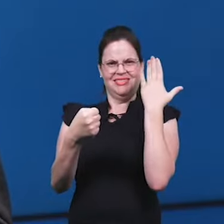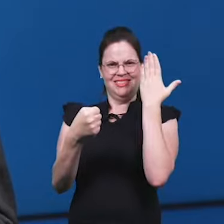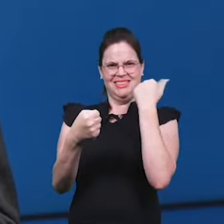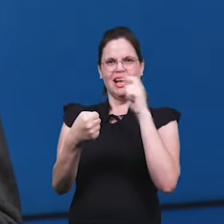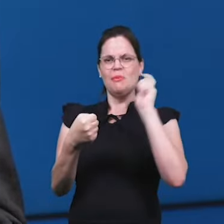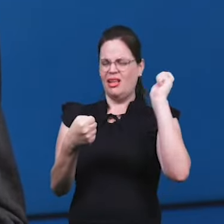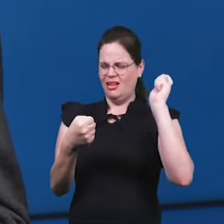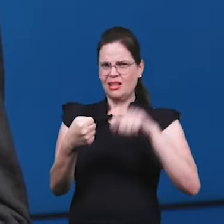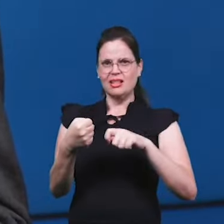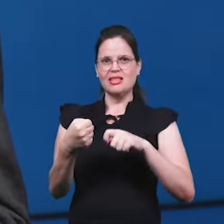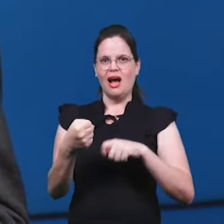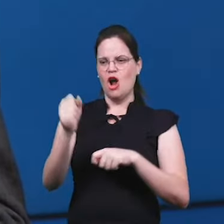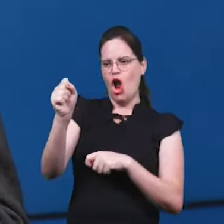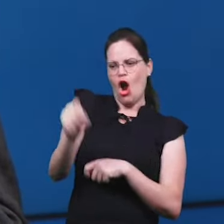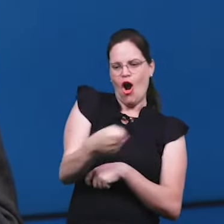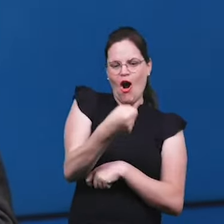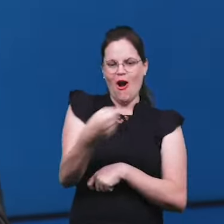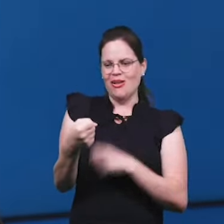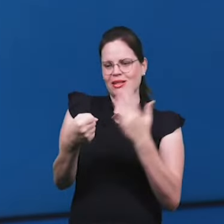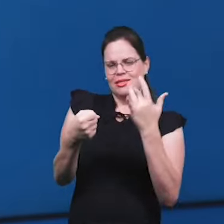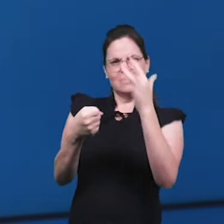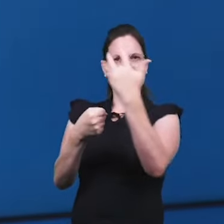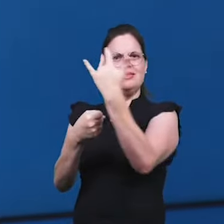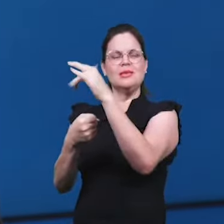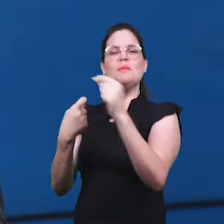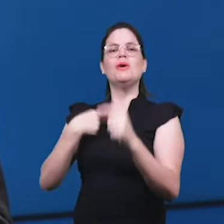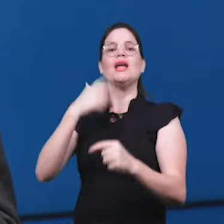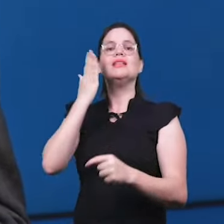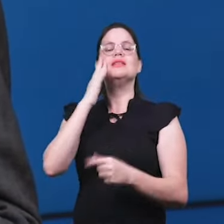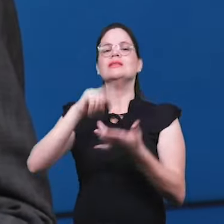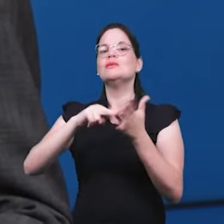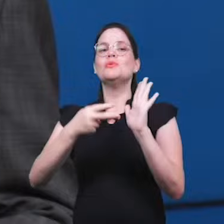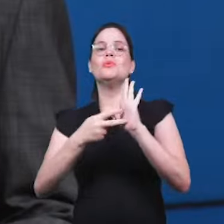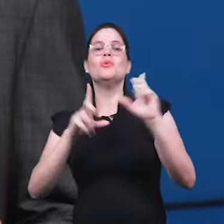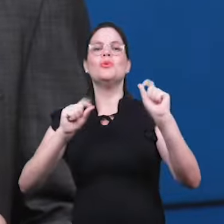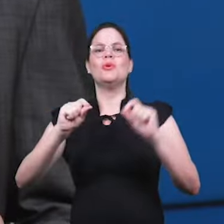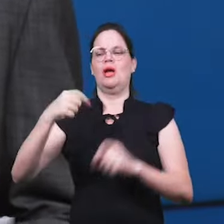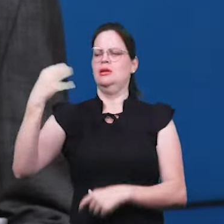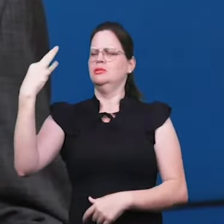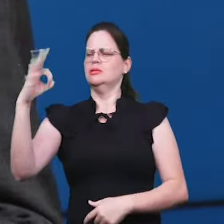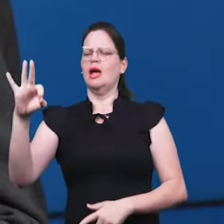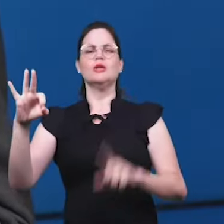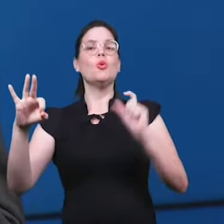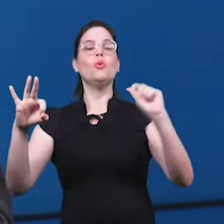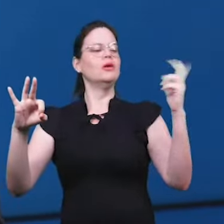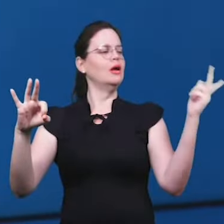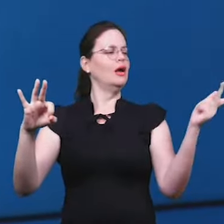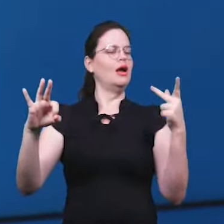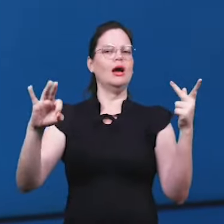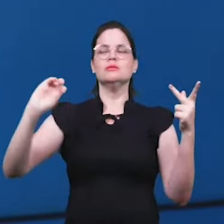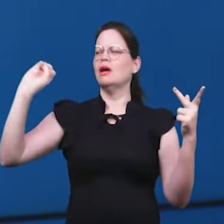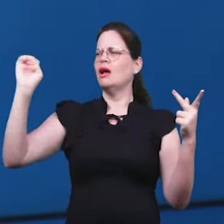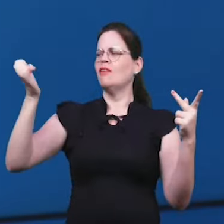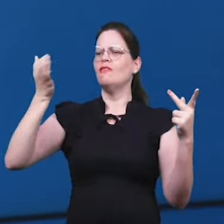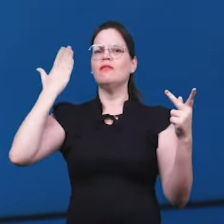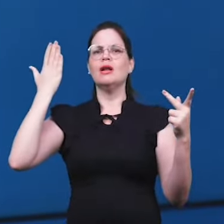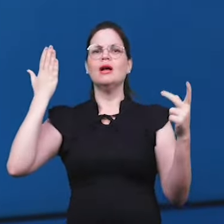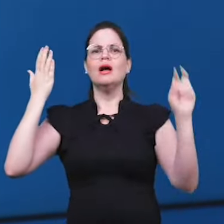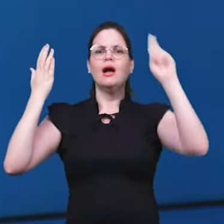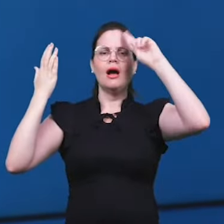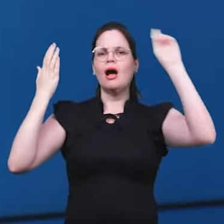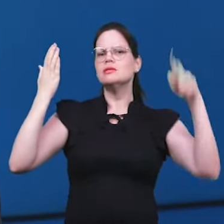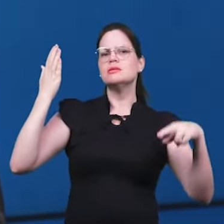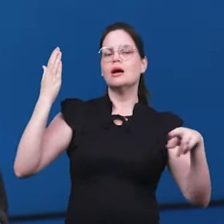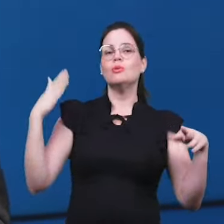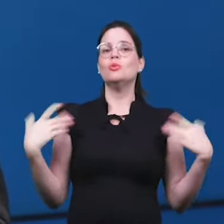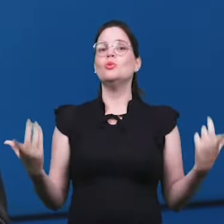que é exatamente aquela diferença que a igreja teve condição de fazer entre o que é razão, o que é revelação, aquilo